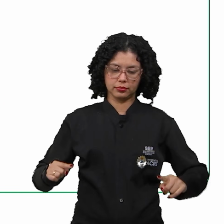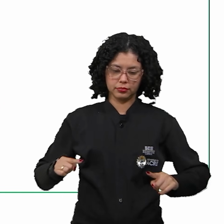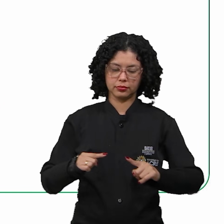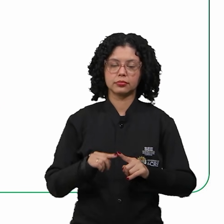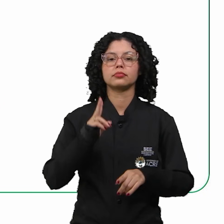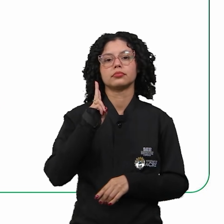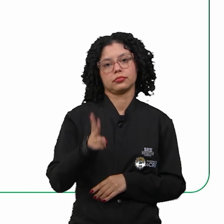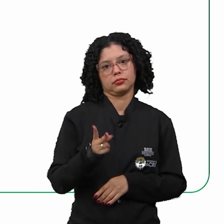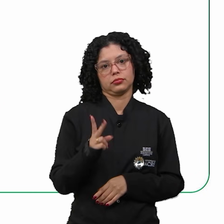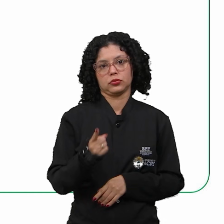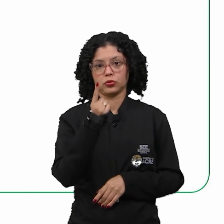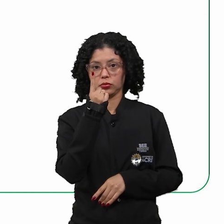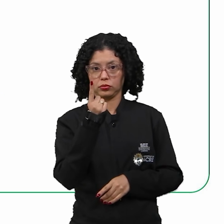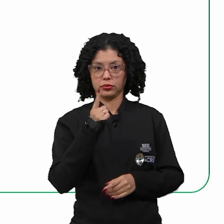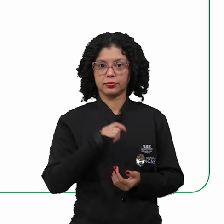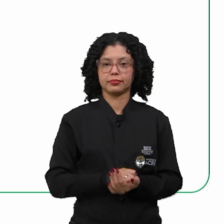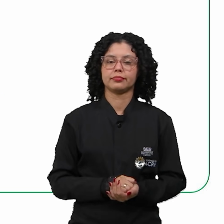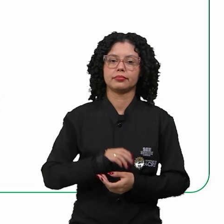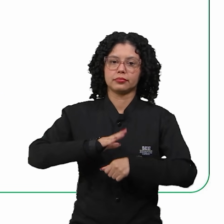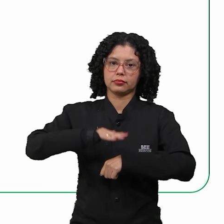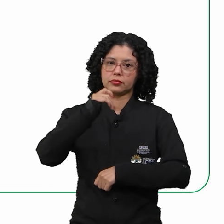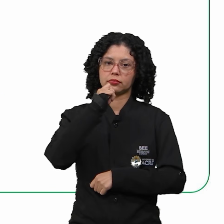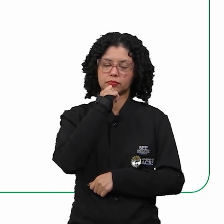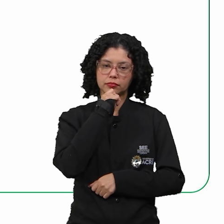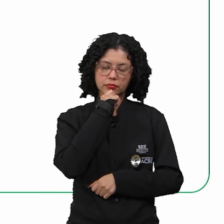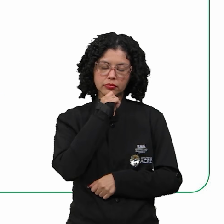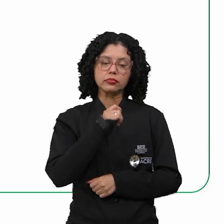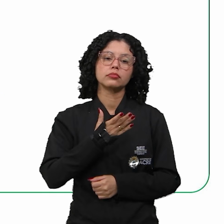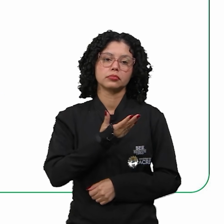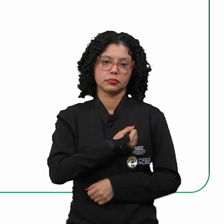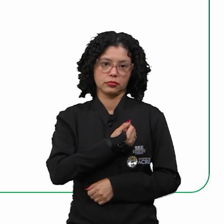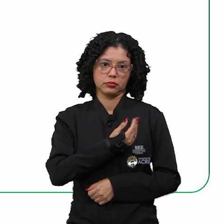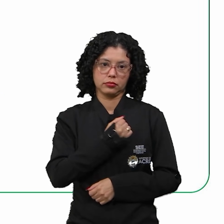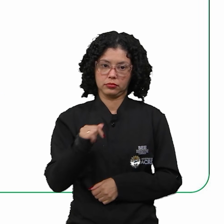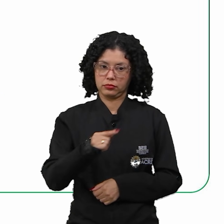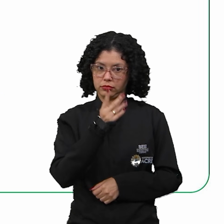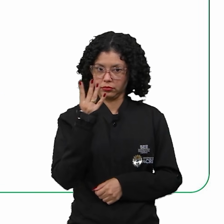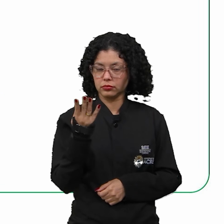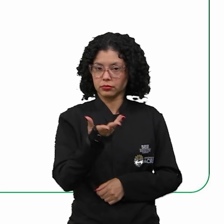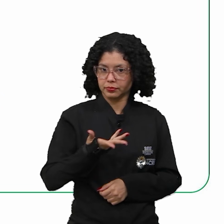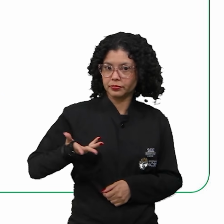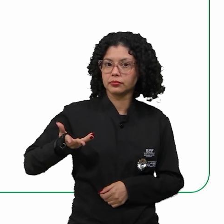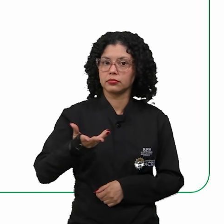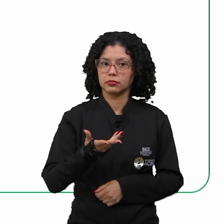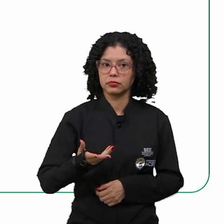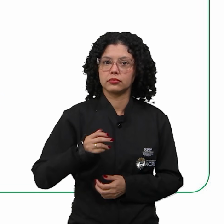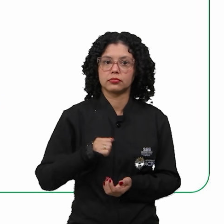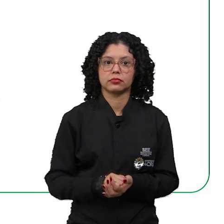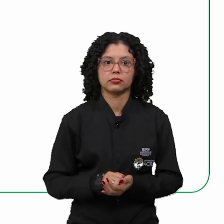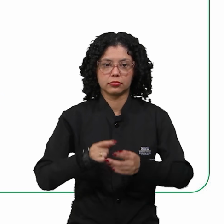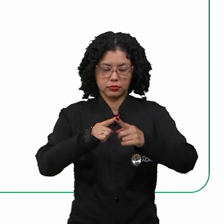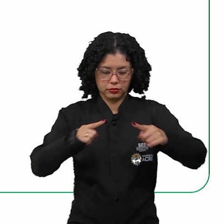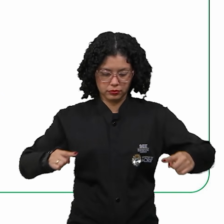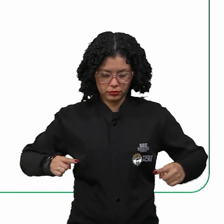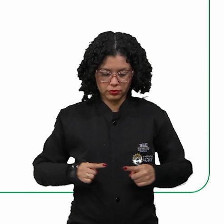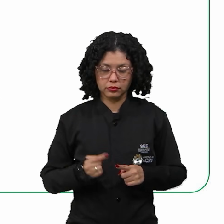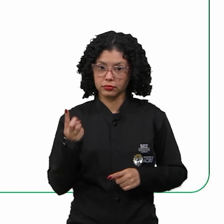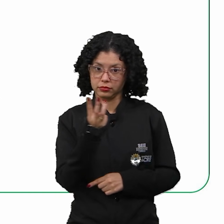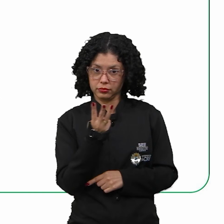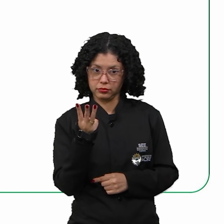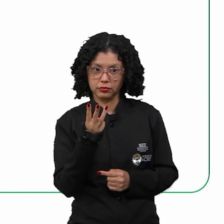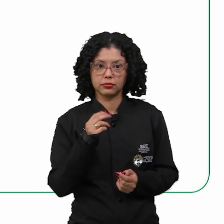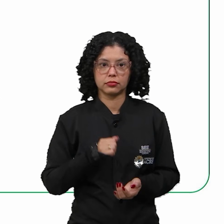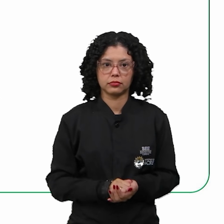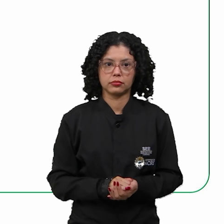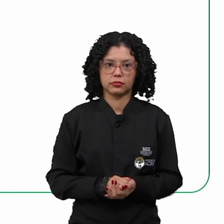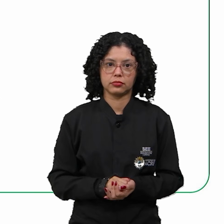é sempre um a mais que o número, que a quantidade da base. Ó. Base triangular, 3 lados.